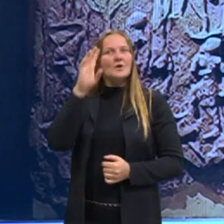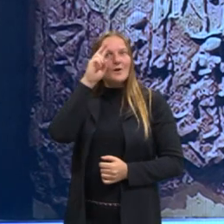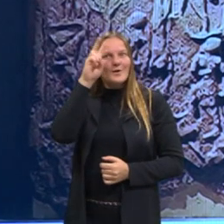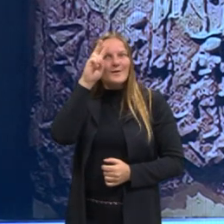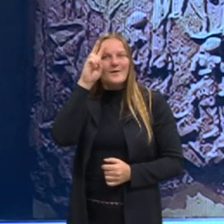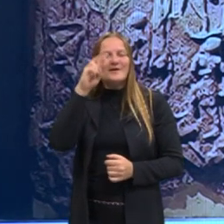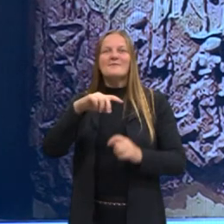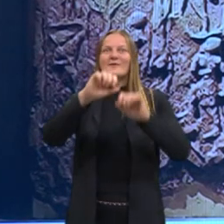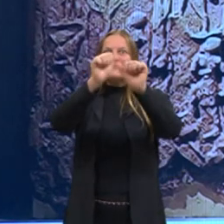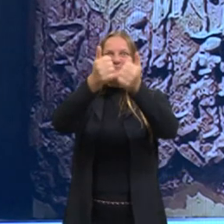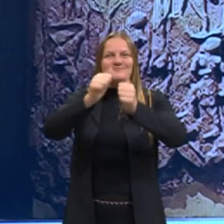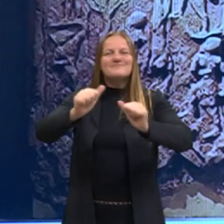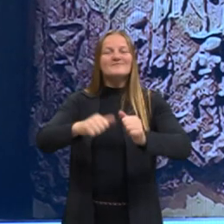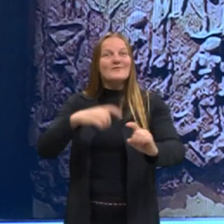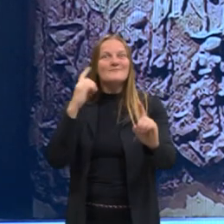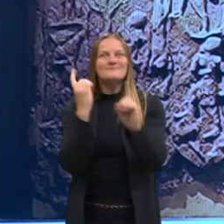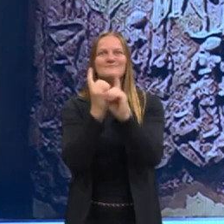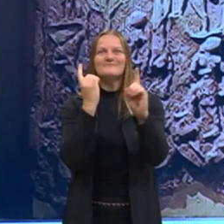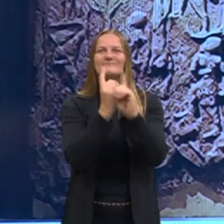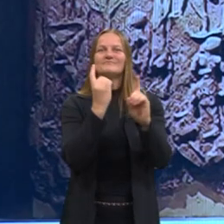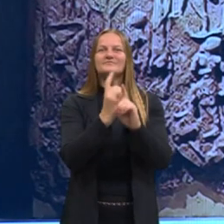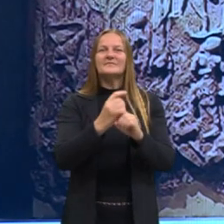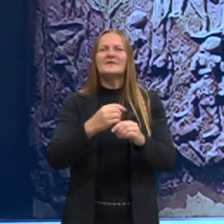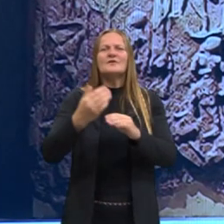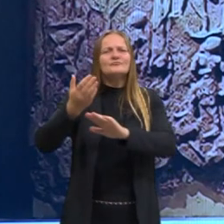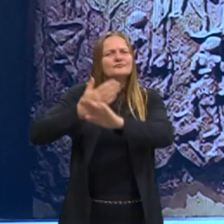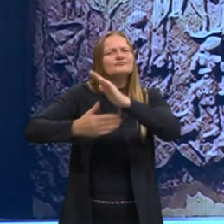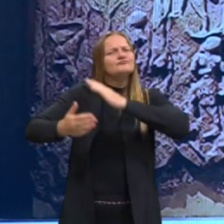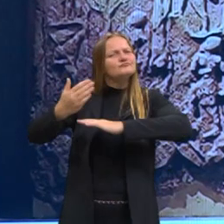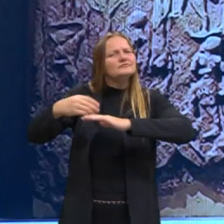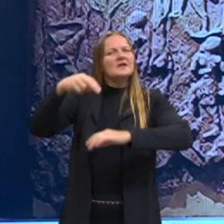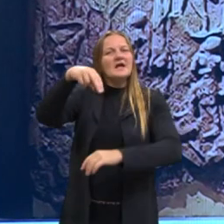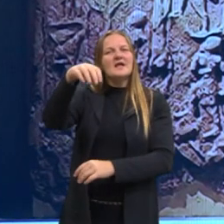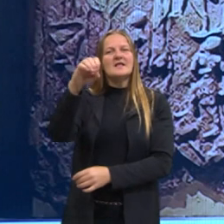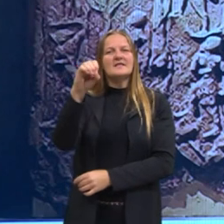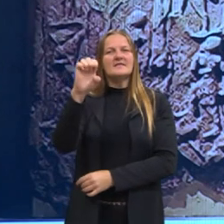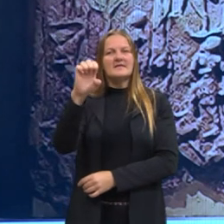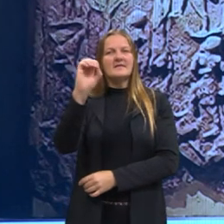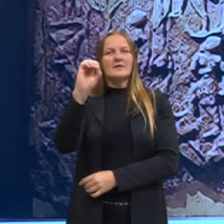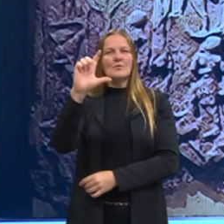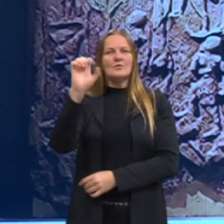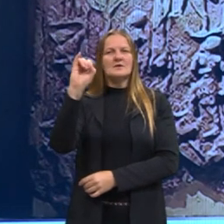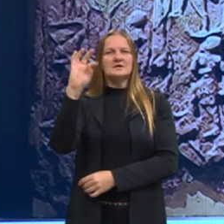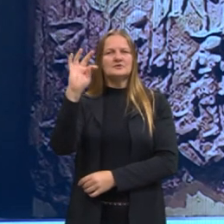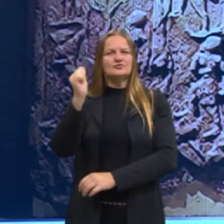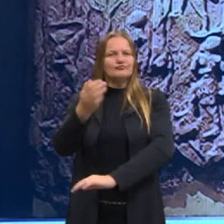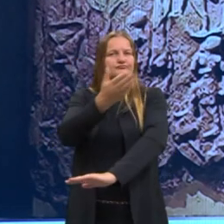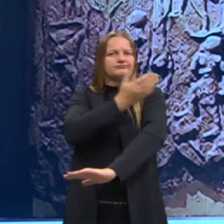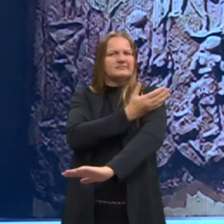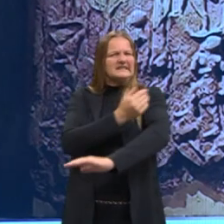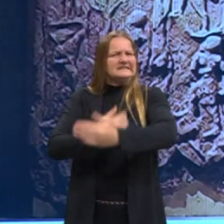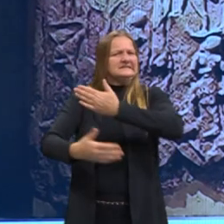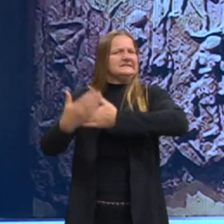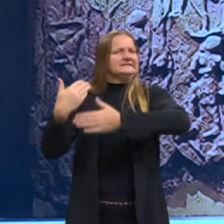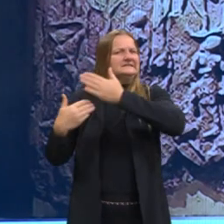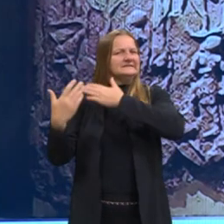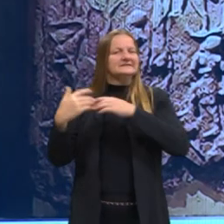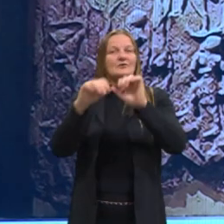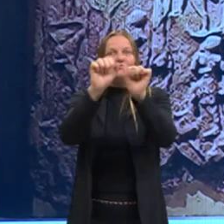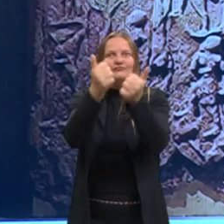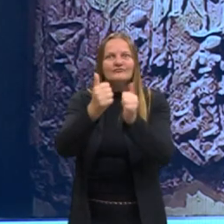esculturas que nós encontrávamos lá no período neolítico né Nós temos a presença da da